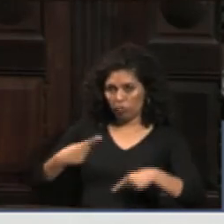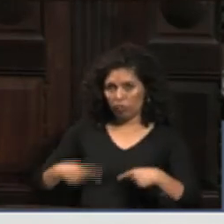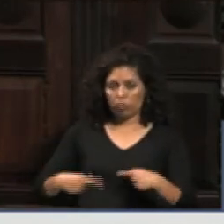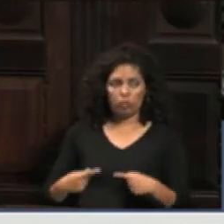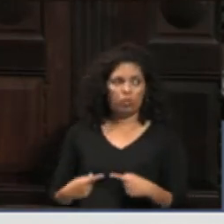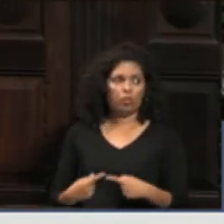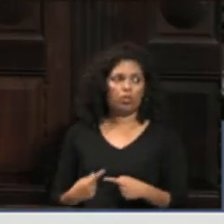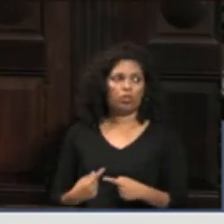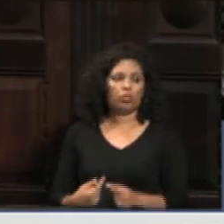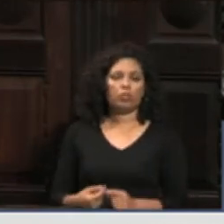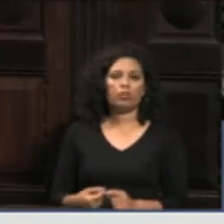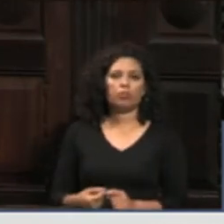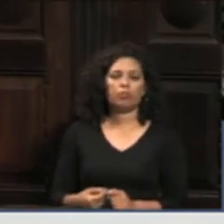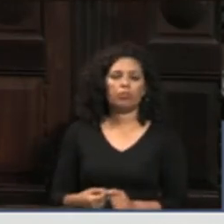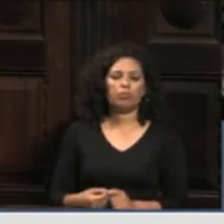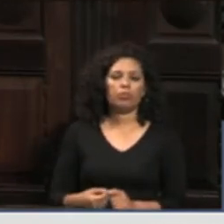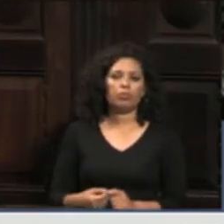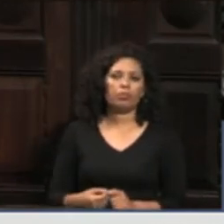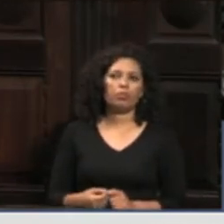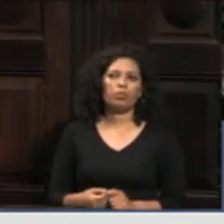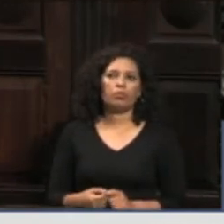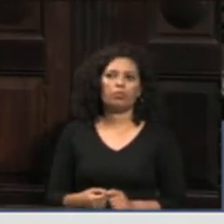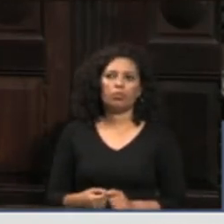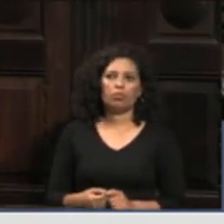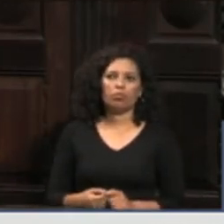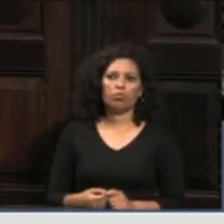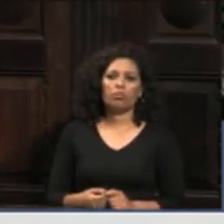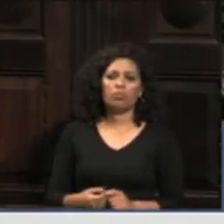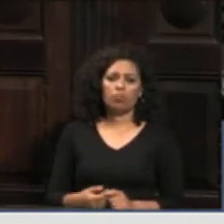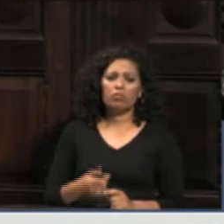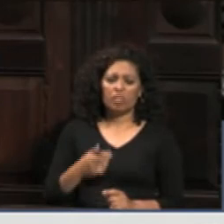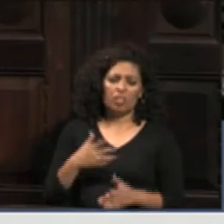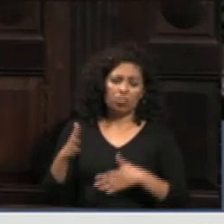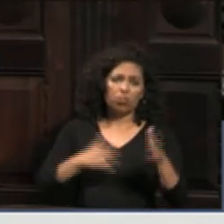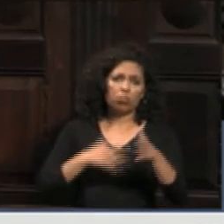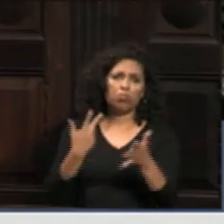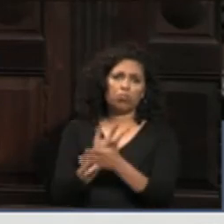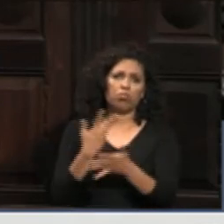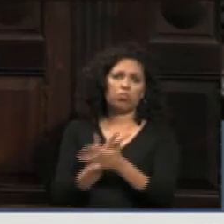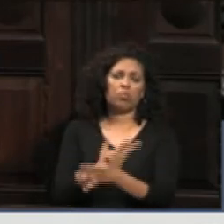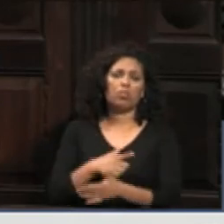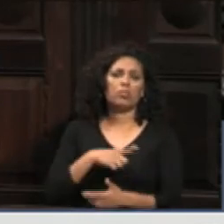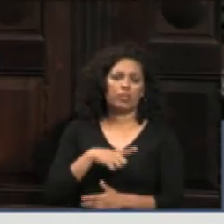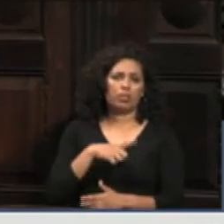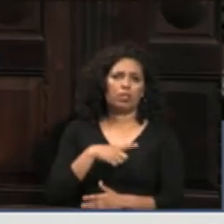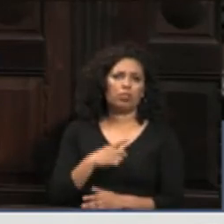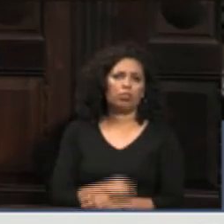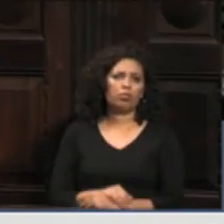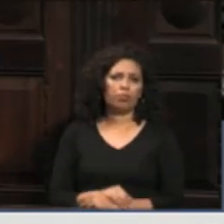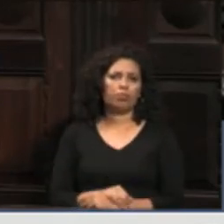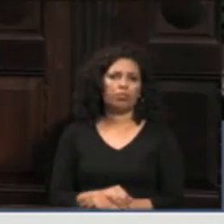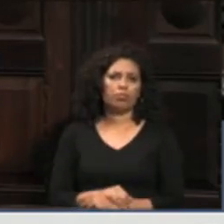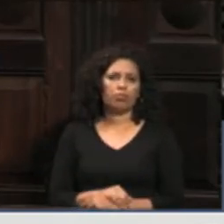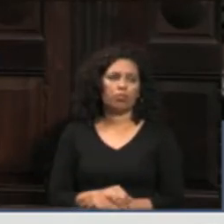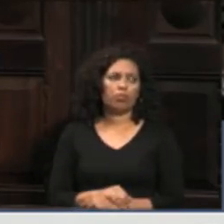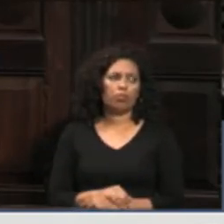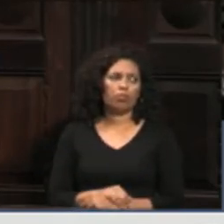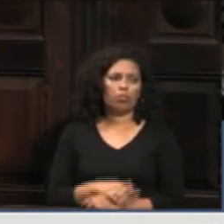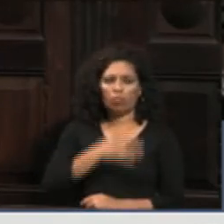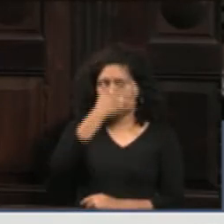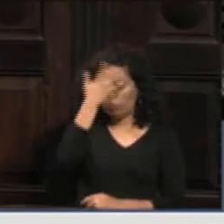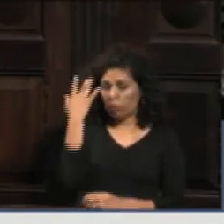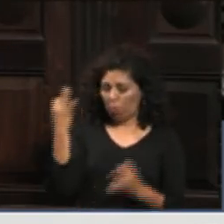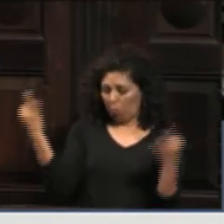atividade contínua, comete erros. Comete erros. Ninguém